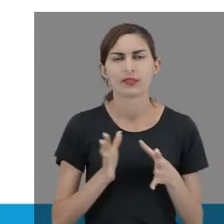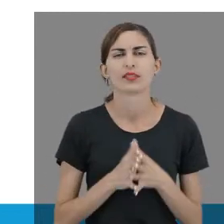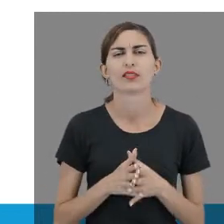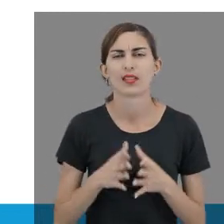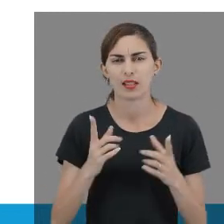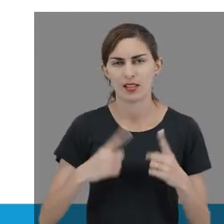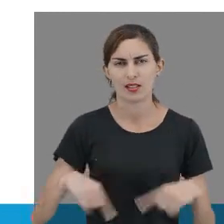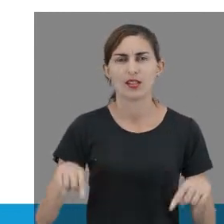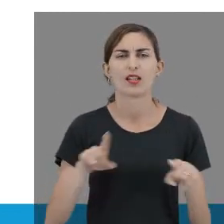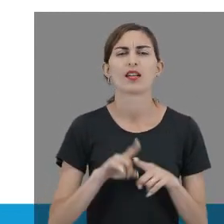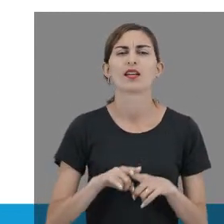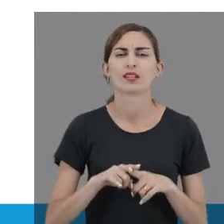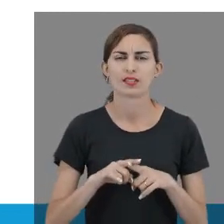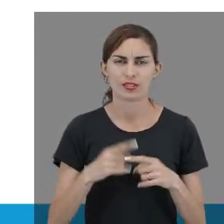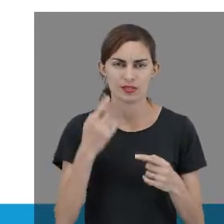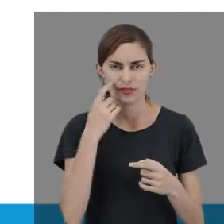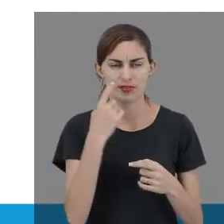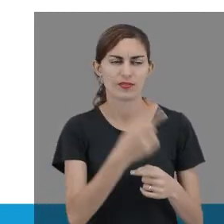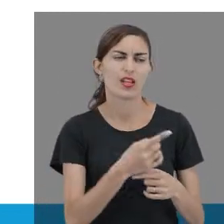então a gente